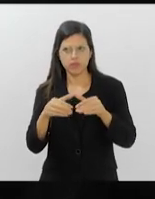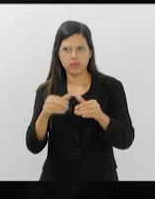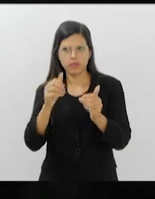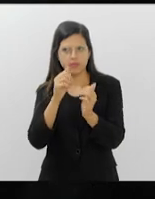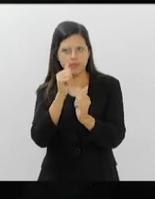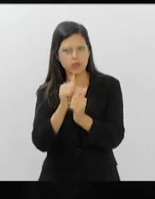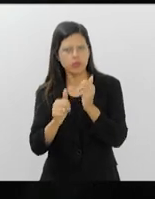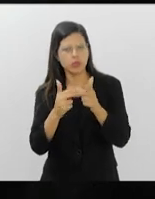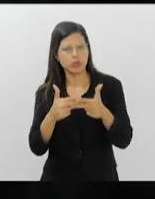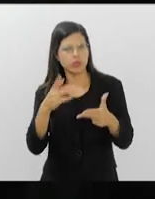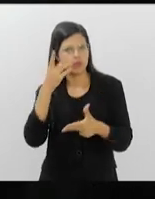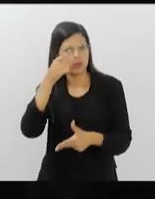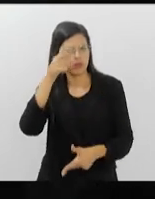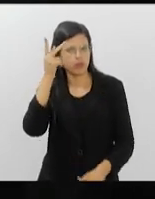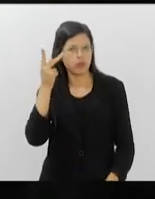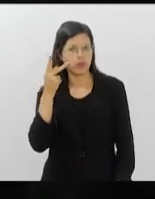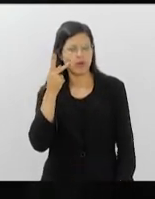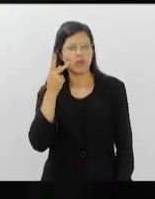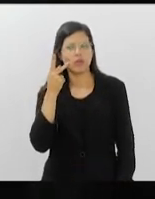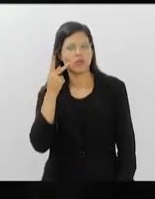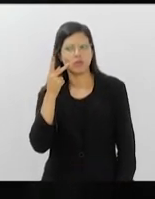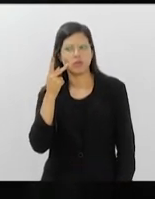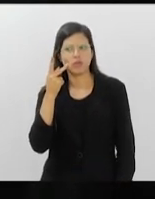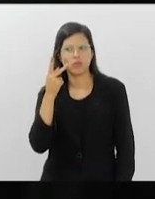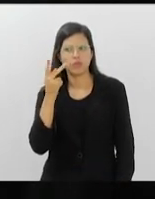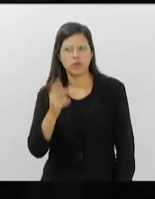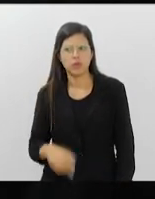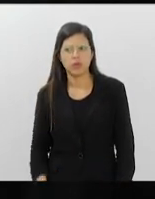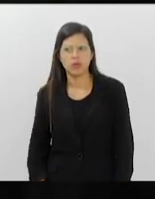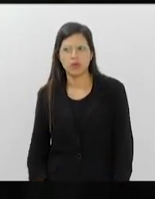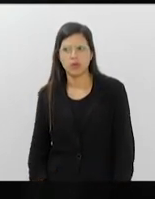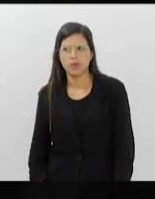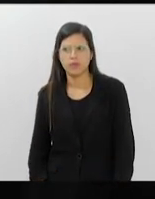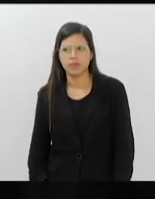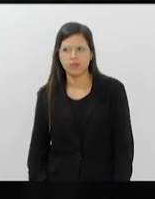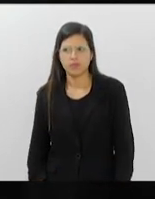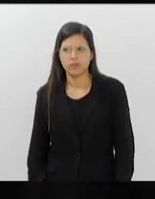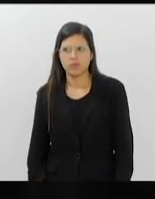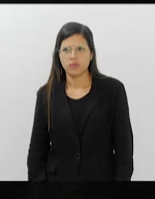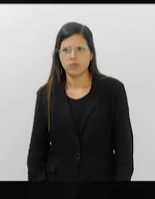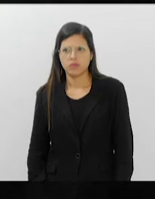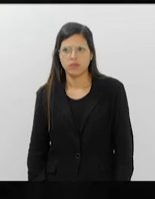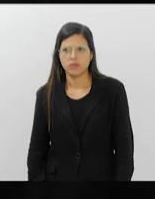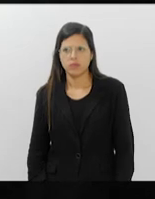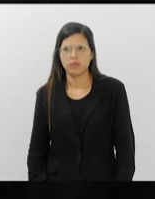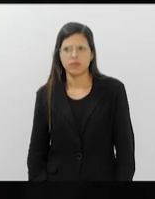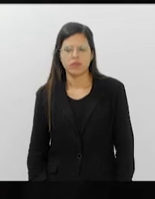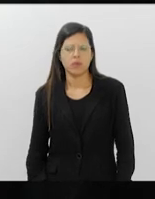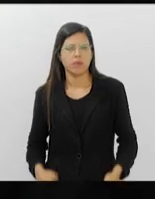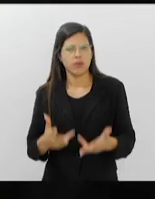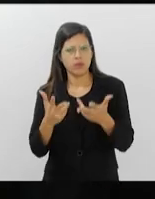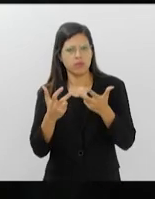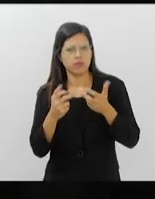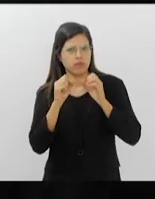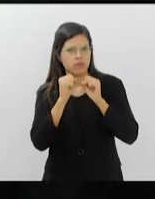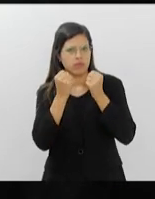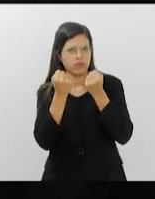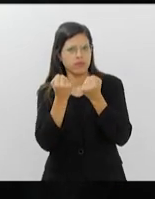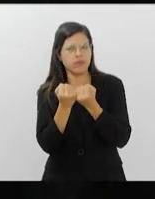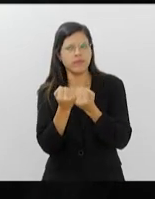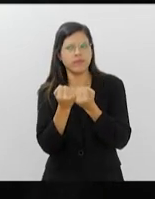Paulo, que conseguindo não possuir nenhum gravame o estádio de São